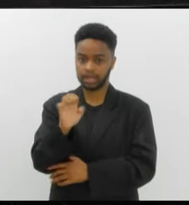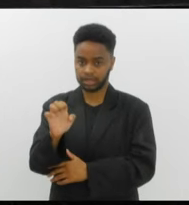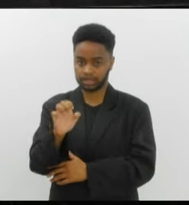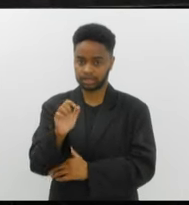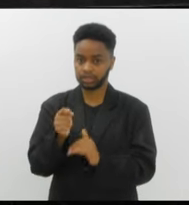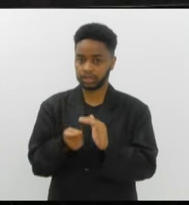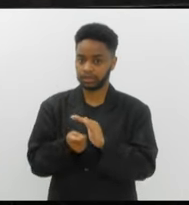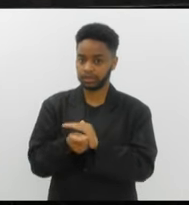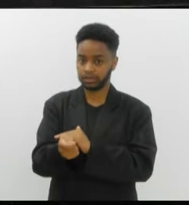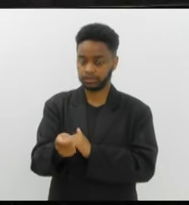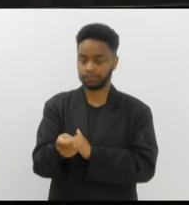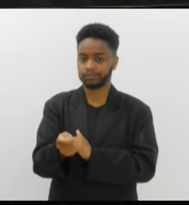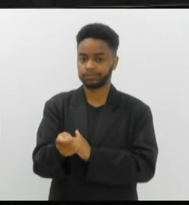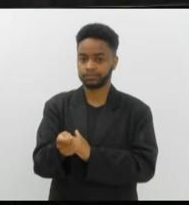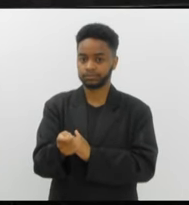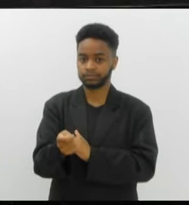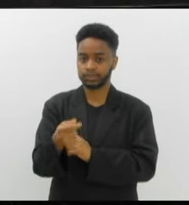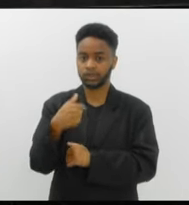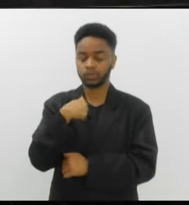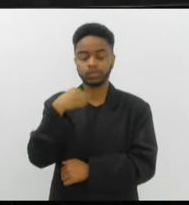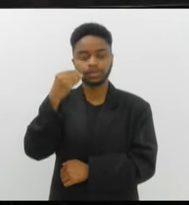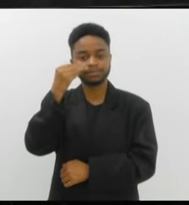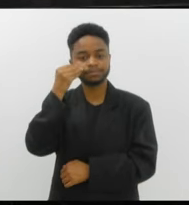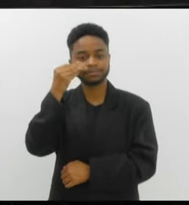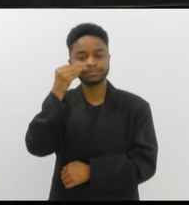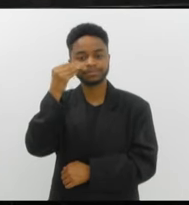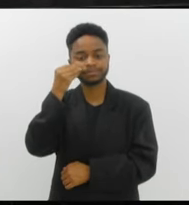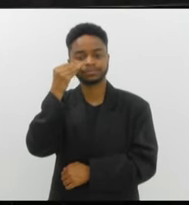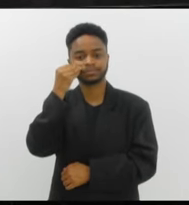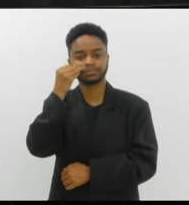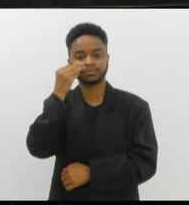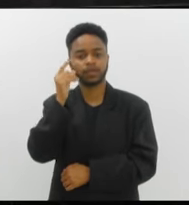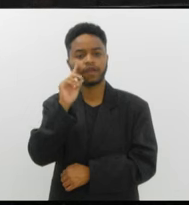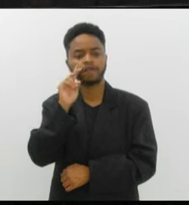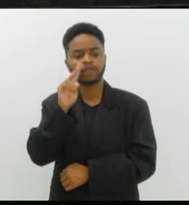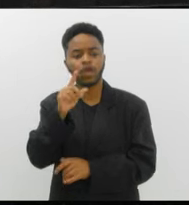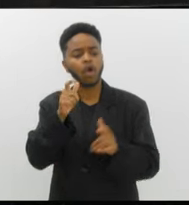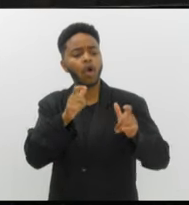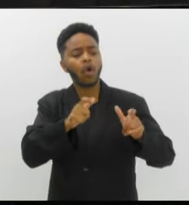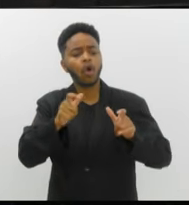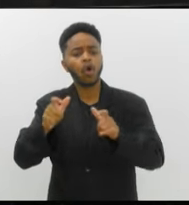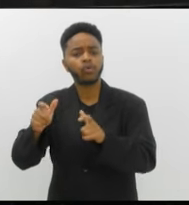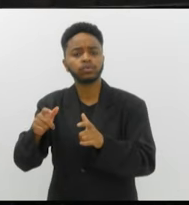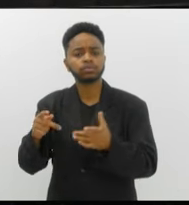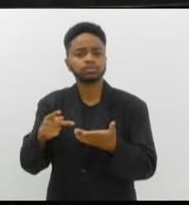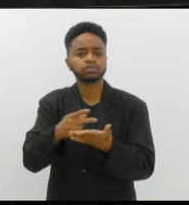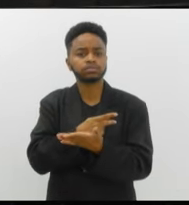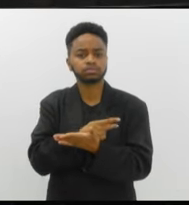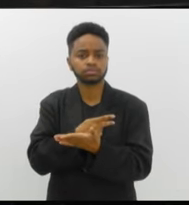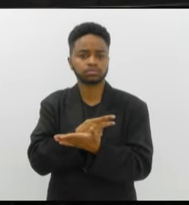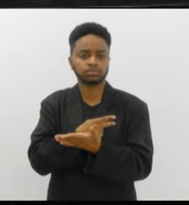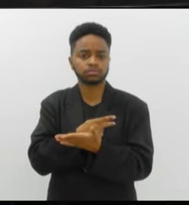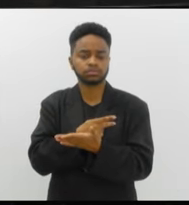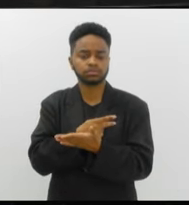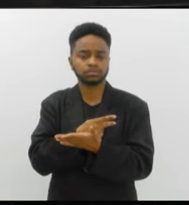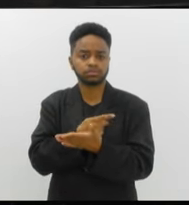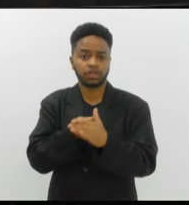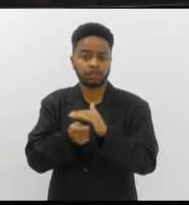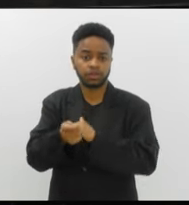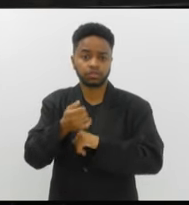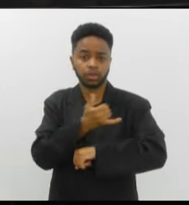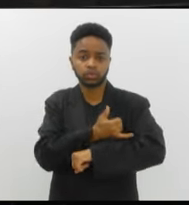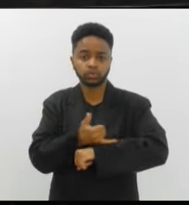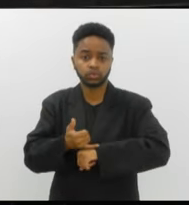investidos, eu fico tentando olhar, cadê os investimentos estruturais? E eles já se